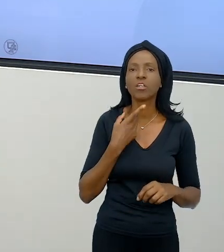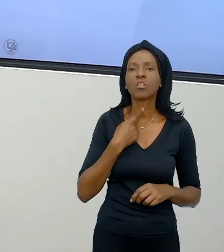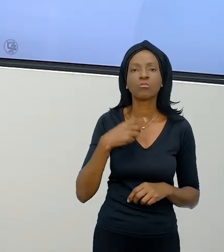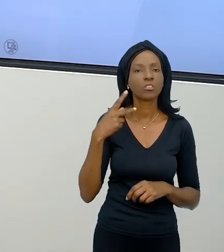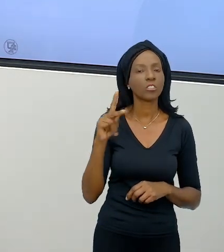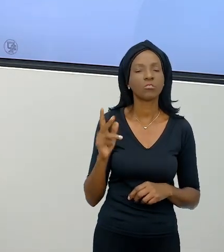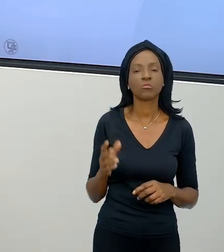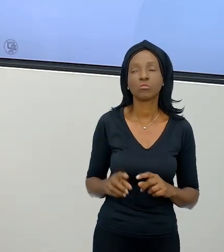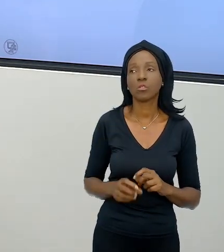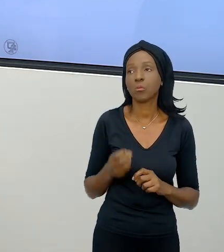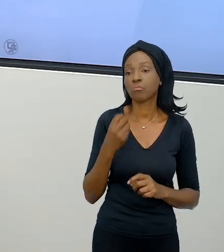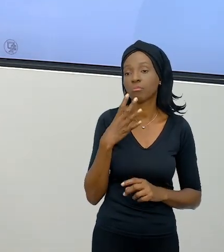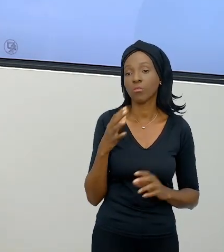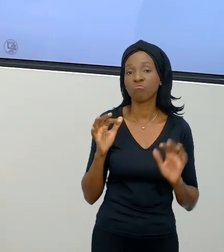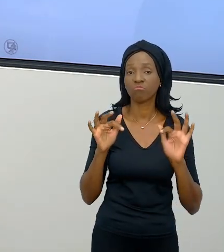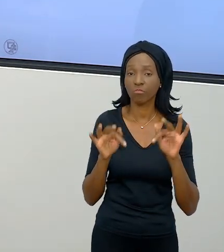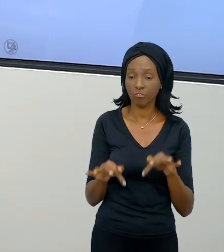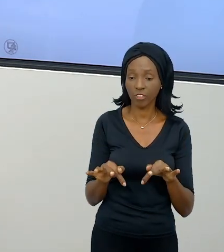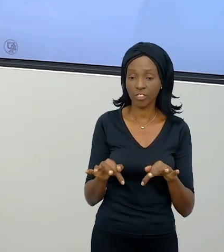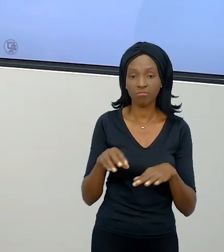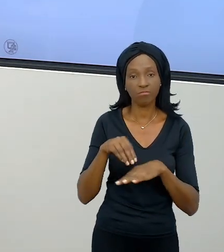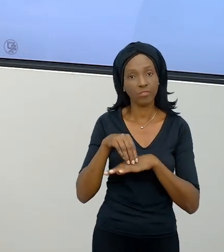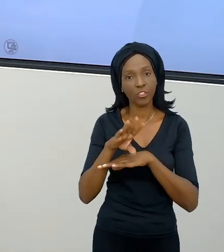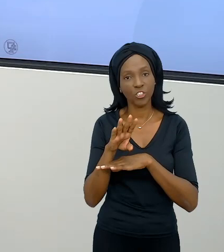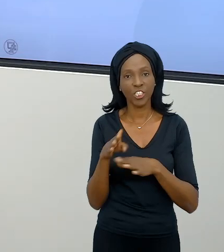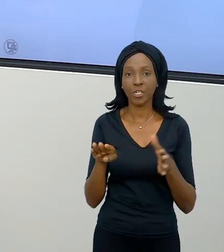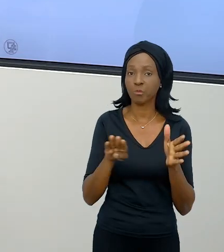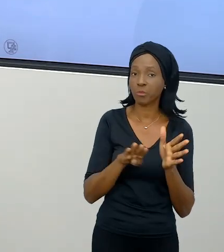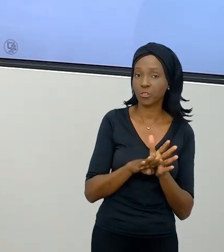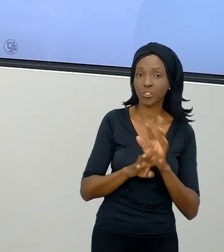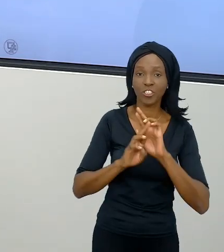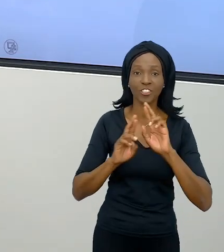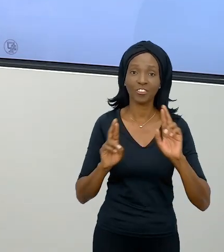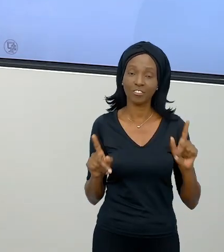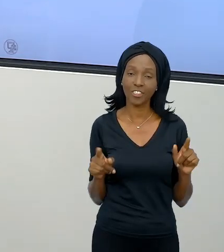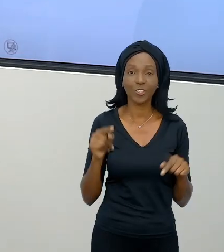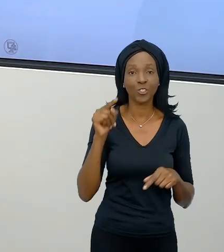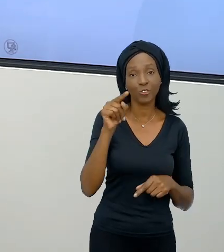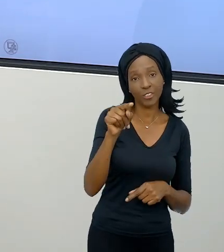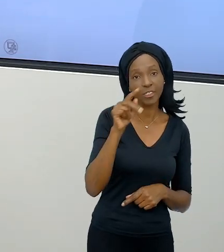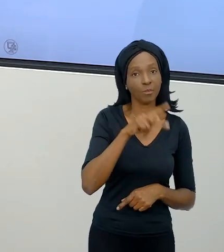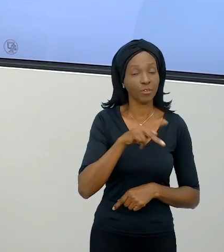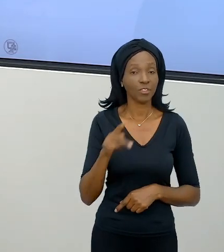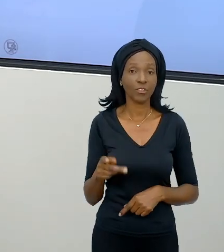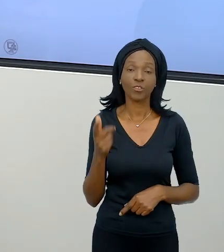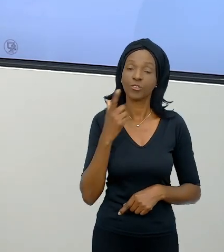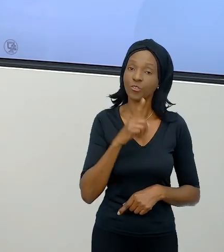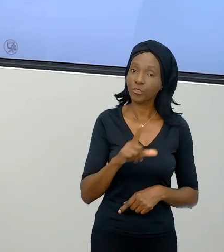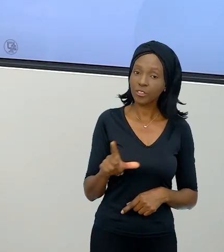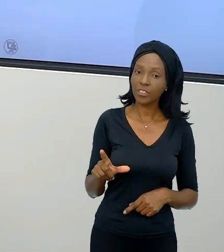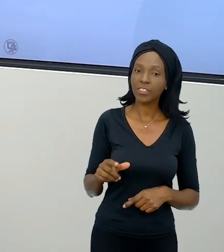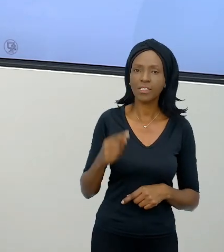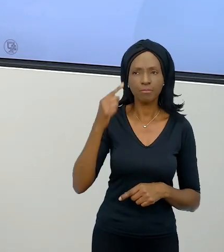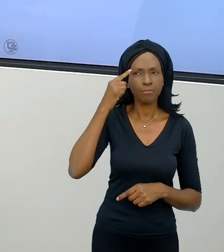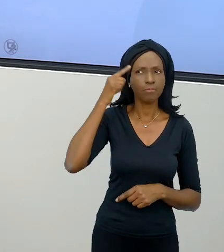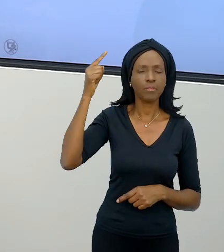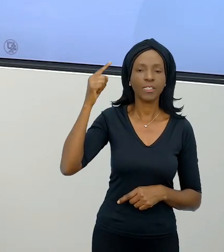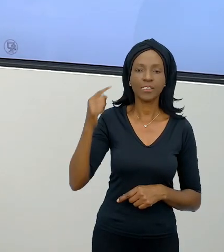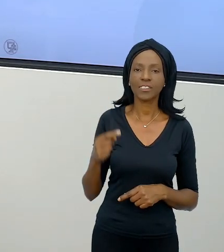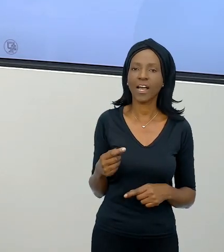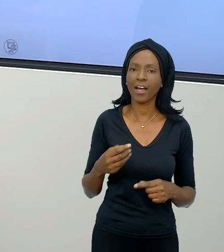ao final, então fica a sugestão aí de uma metodologia diferente, para que vocês possam aí, então, pensar em